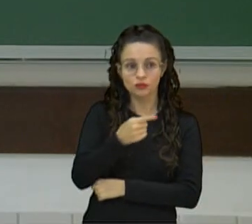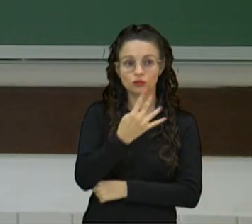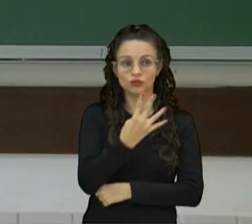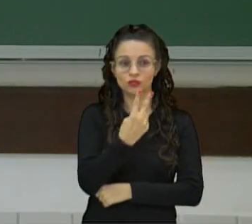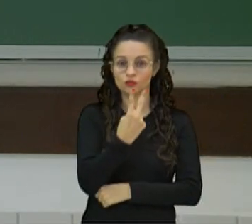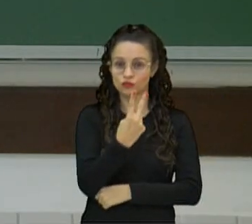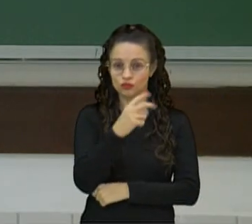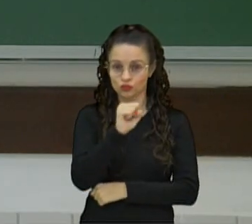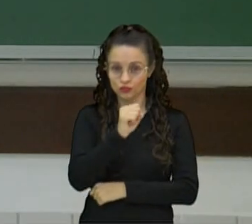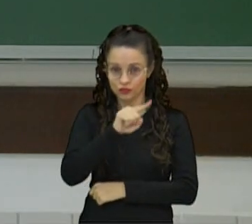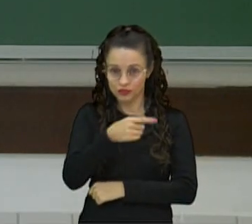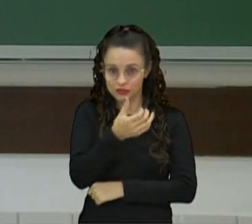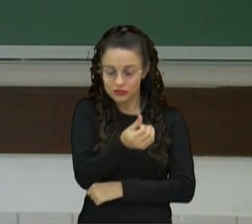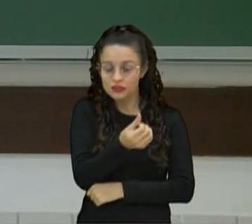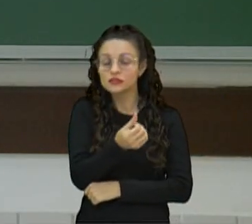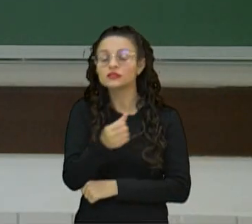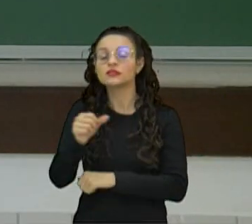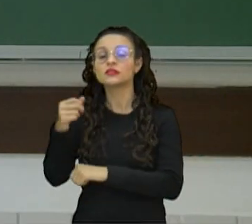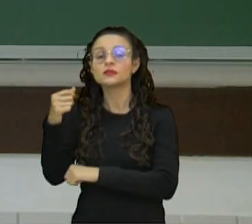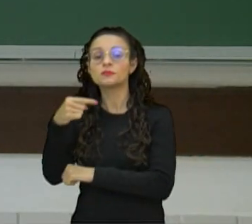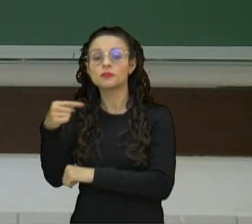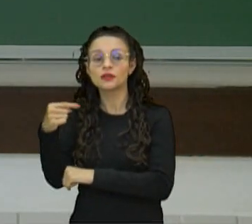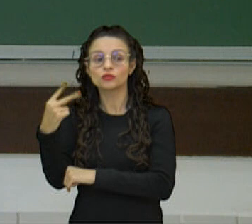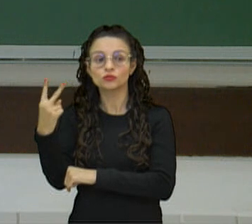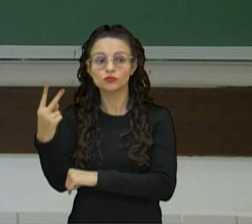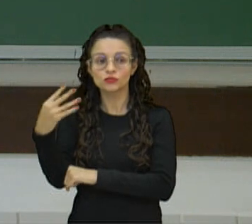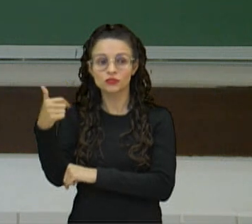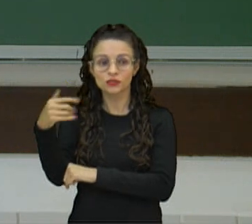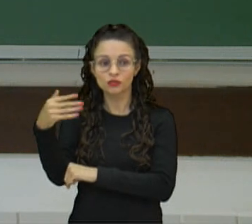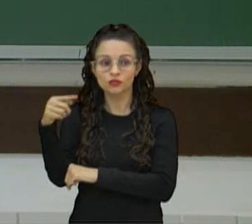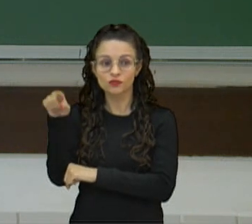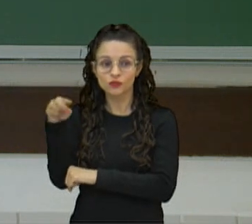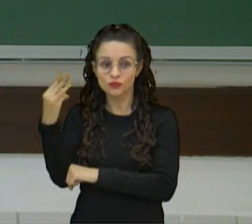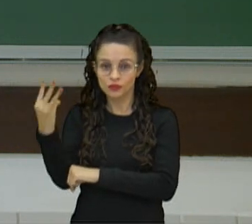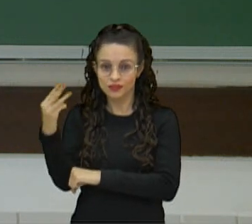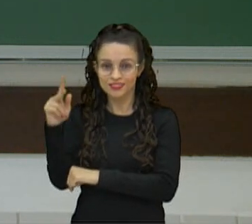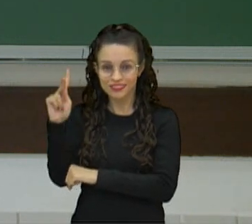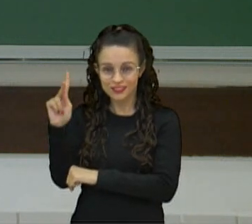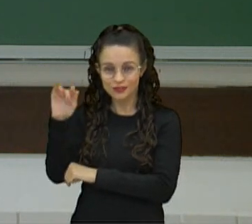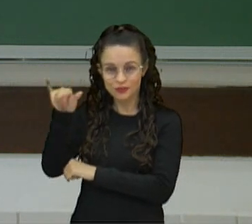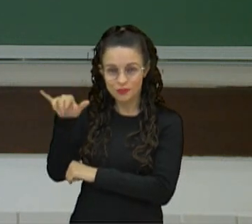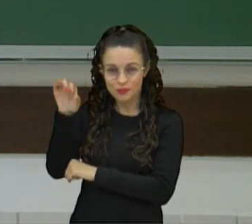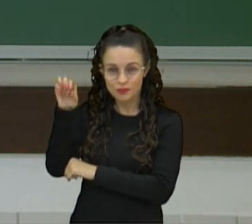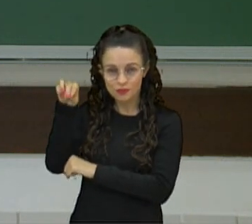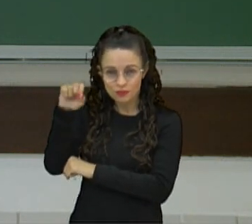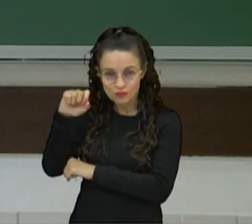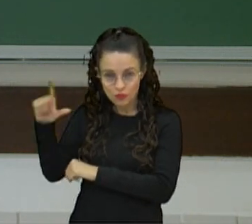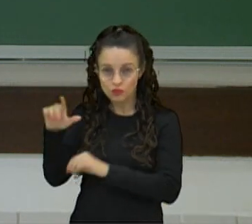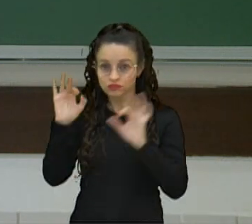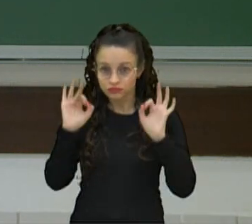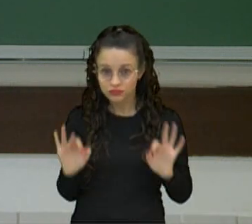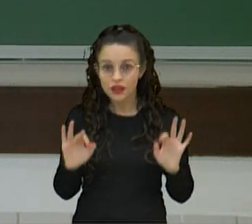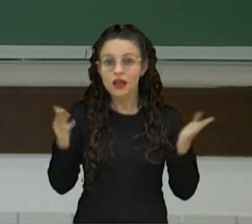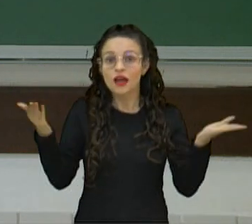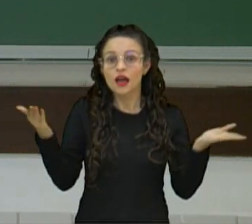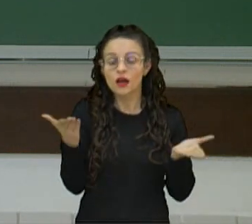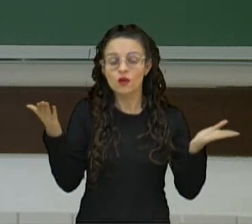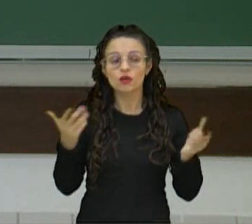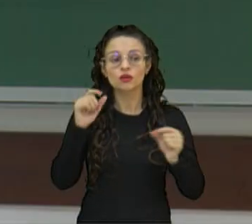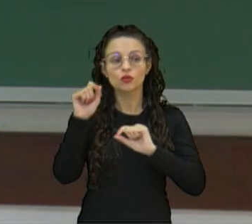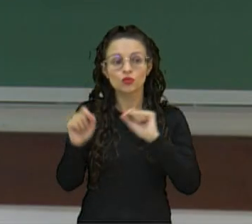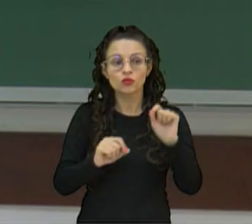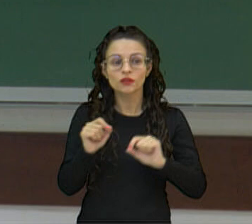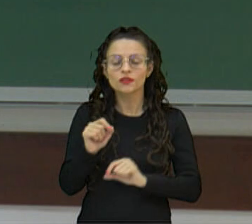428,6, ficou menos 214,3 kJ por mol, certo? Agora eu vou circular aqui